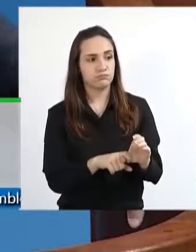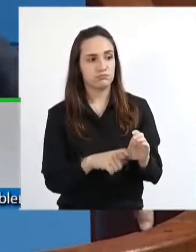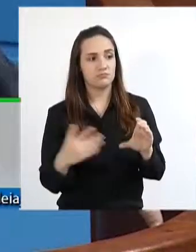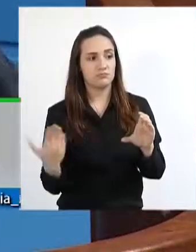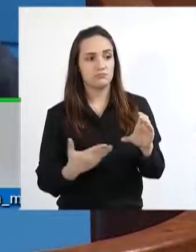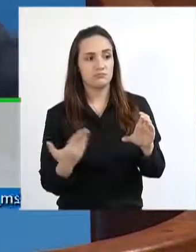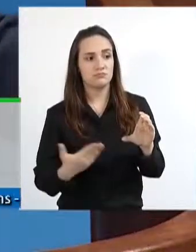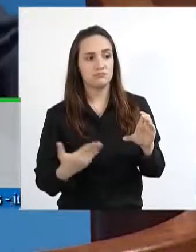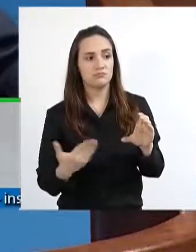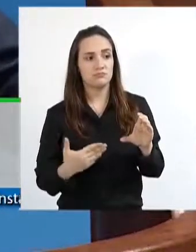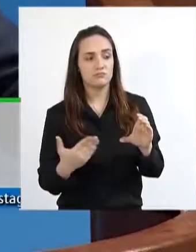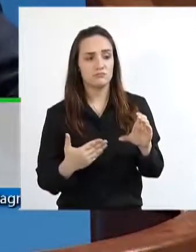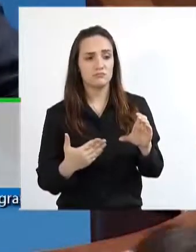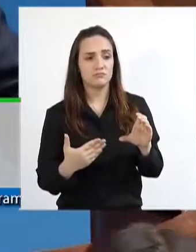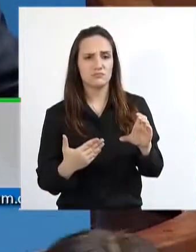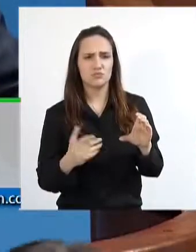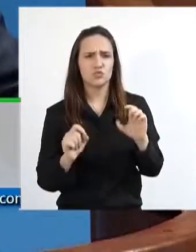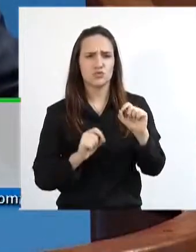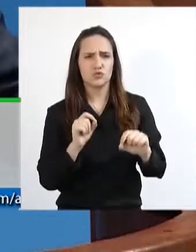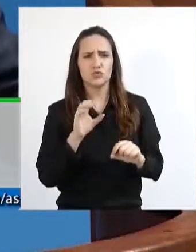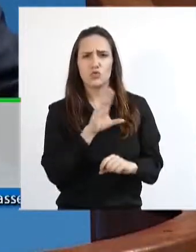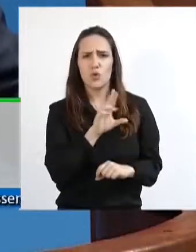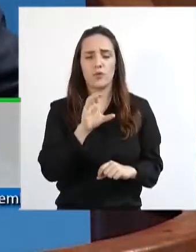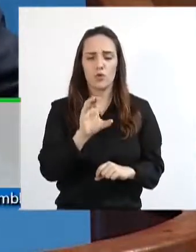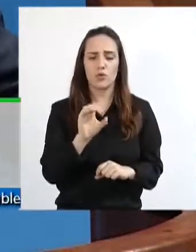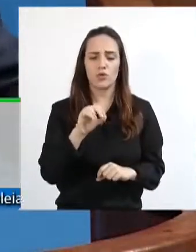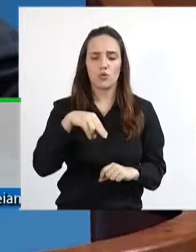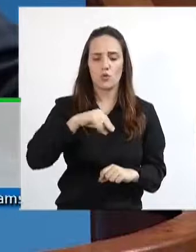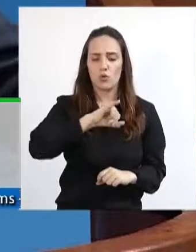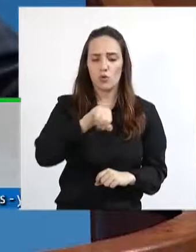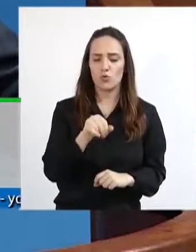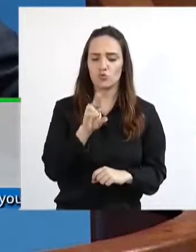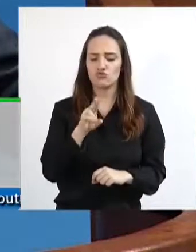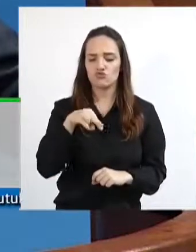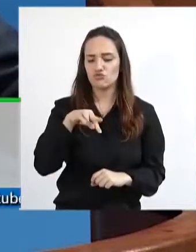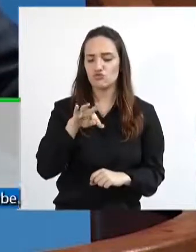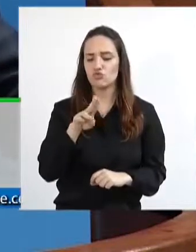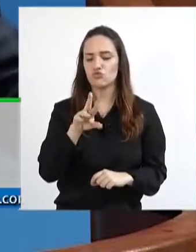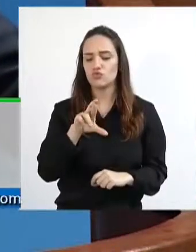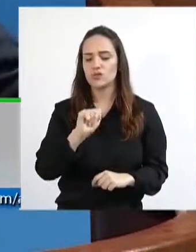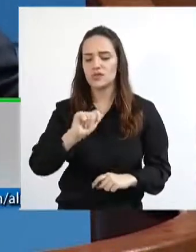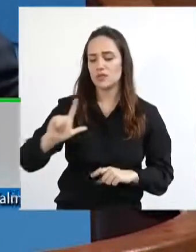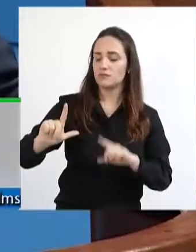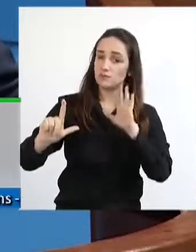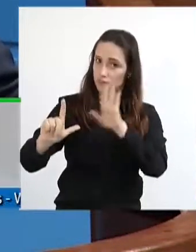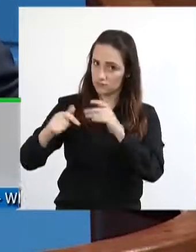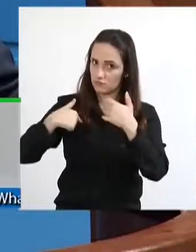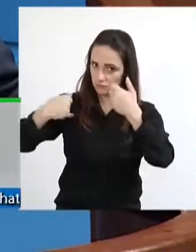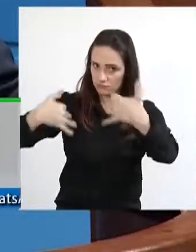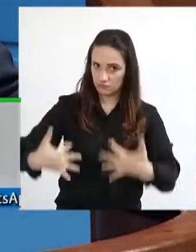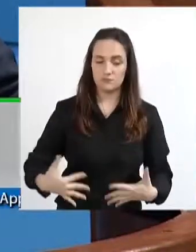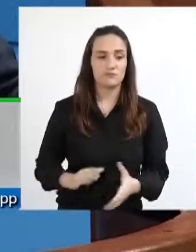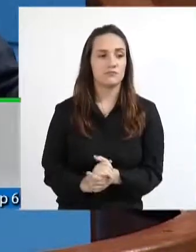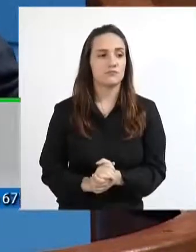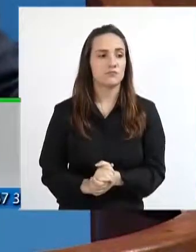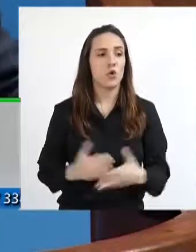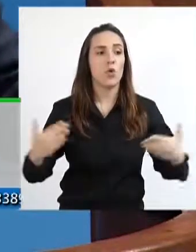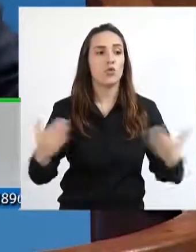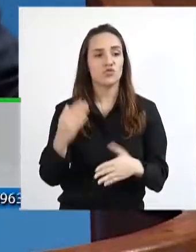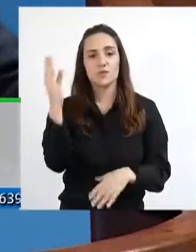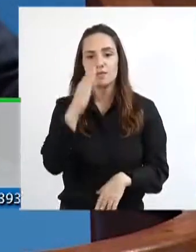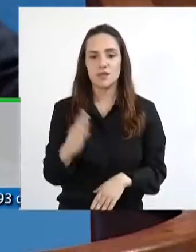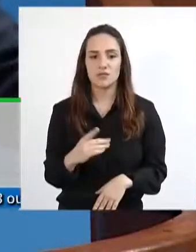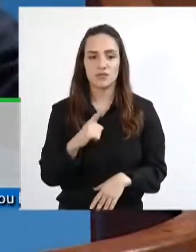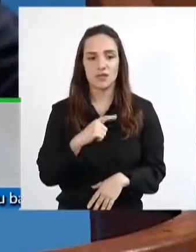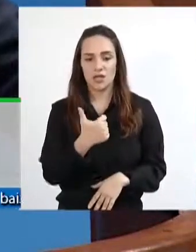hoje, ele é conjuntural. Conjuntural por quê? Porque o Brasil hoje tem 14 milhões